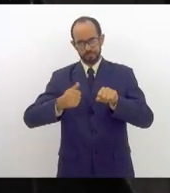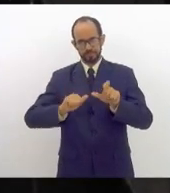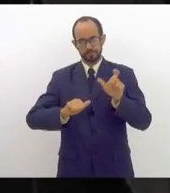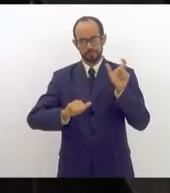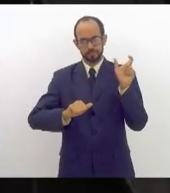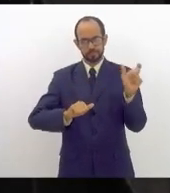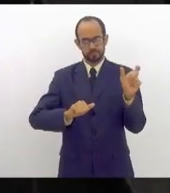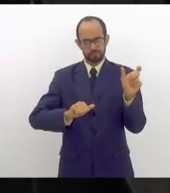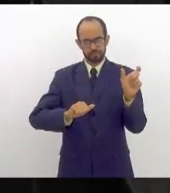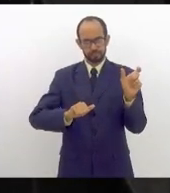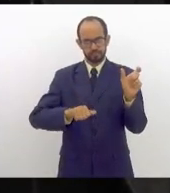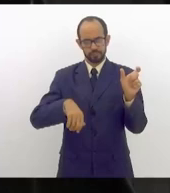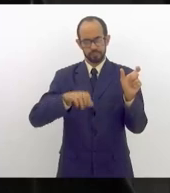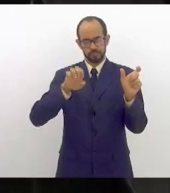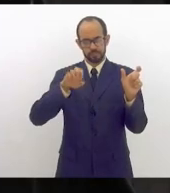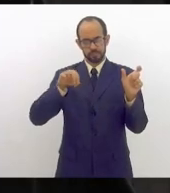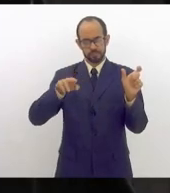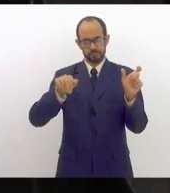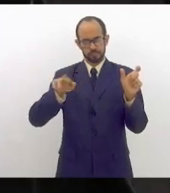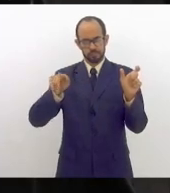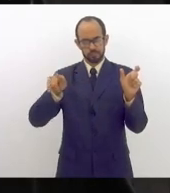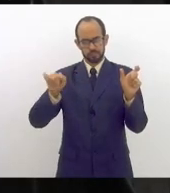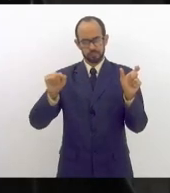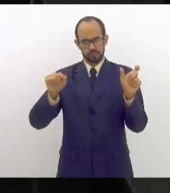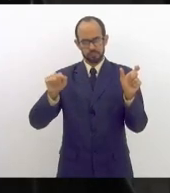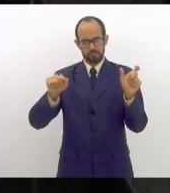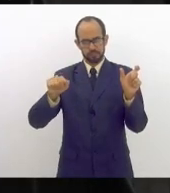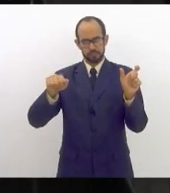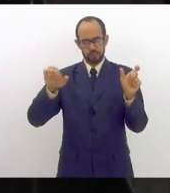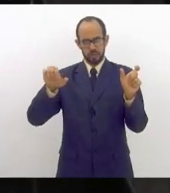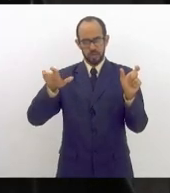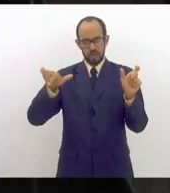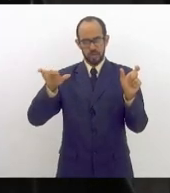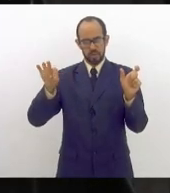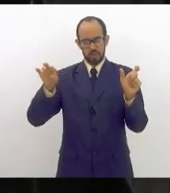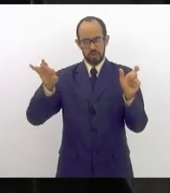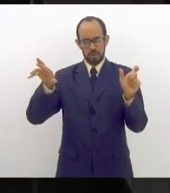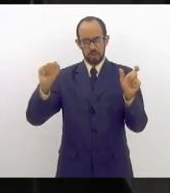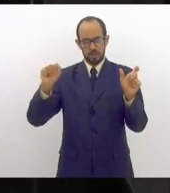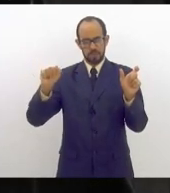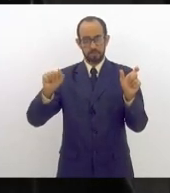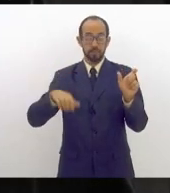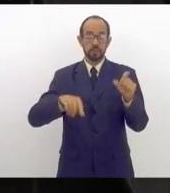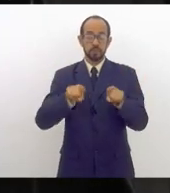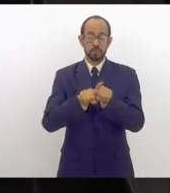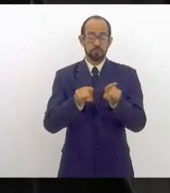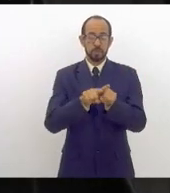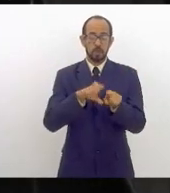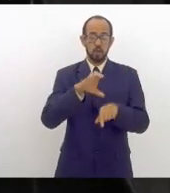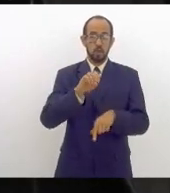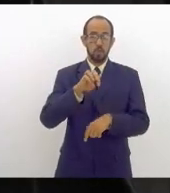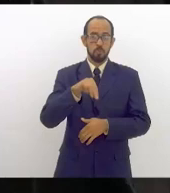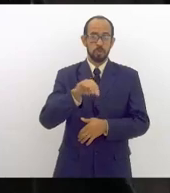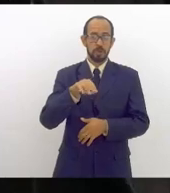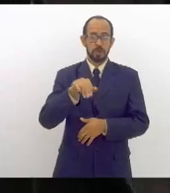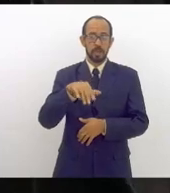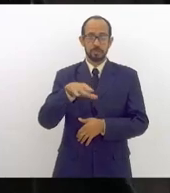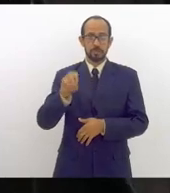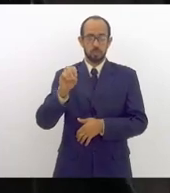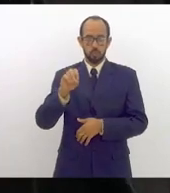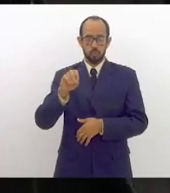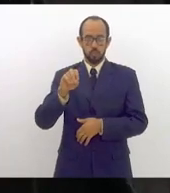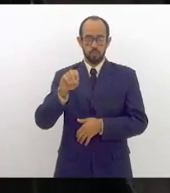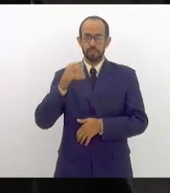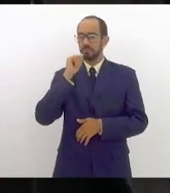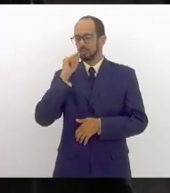palavra energia elétrica e comunicações, a alíquota de energia elétrica, ela